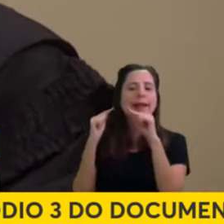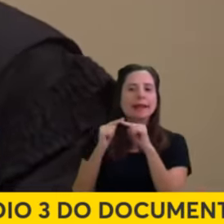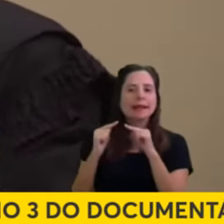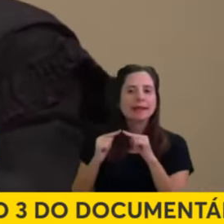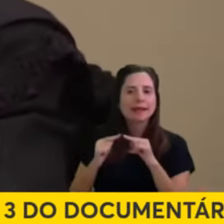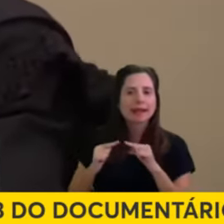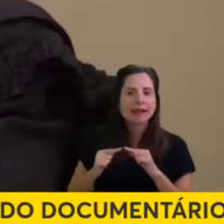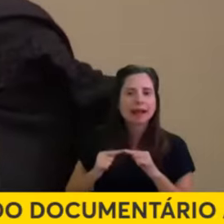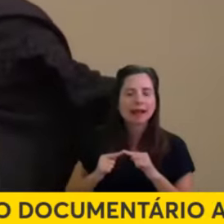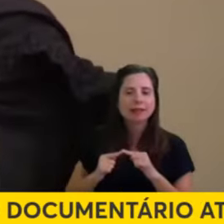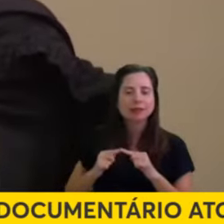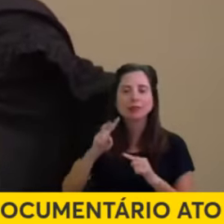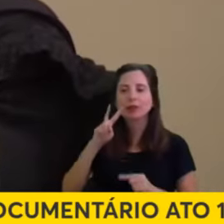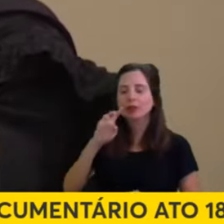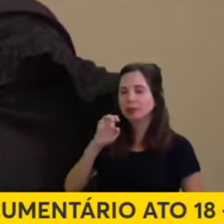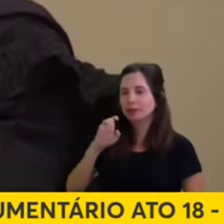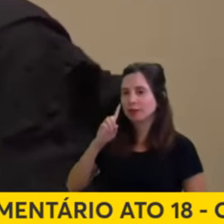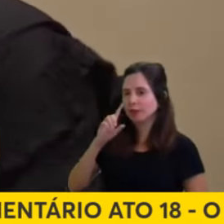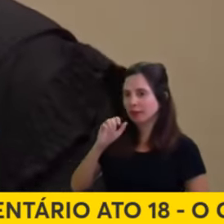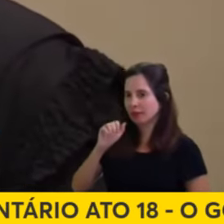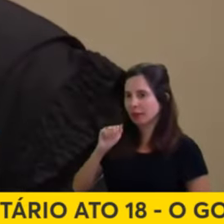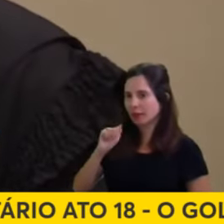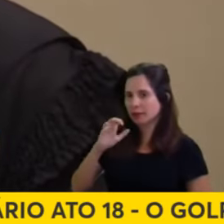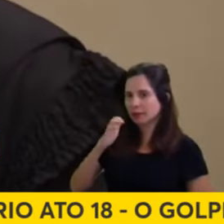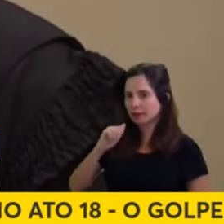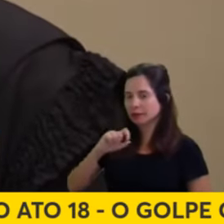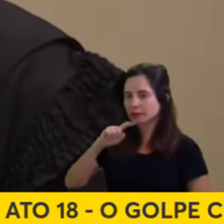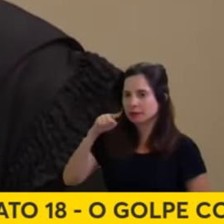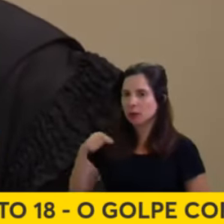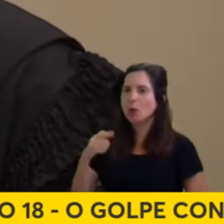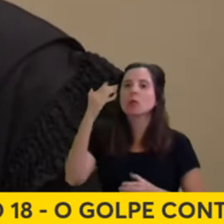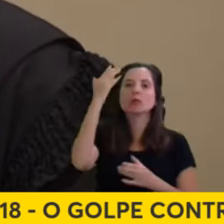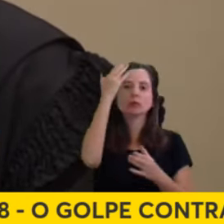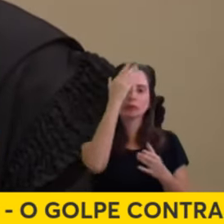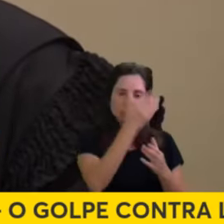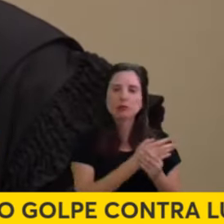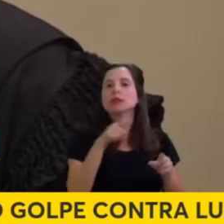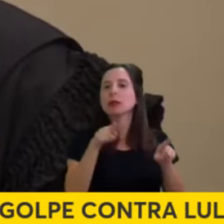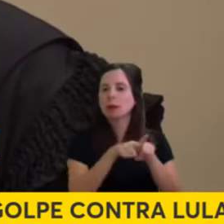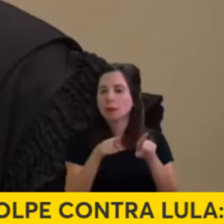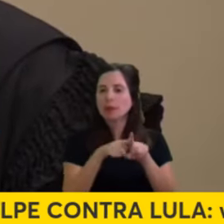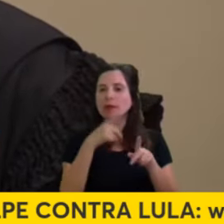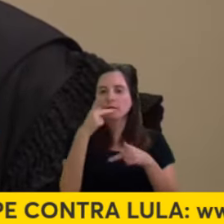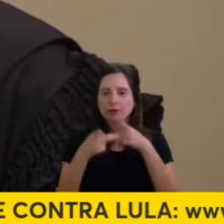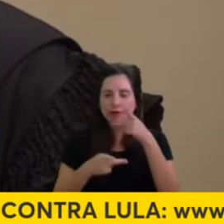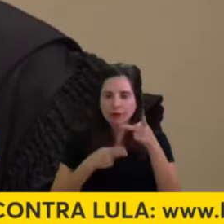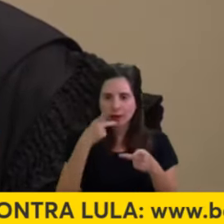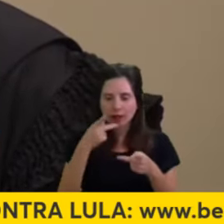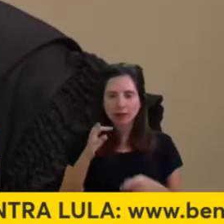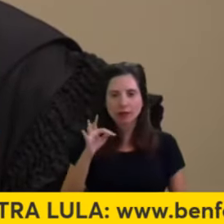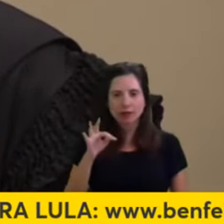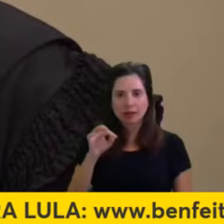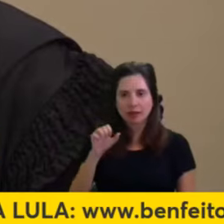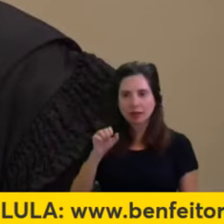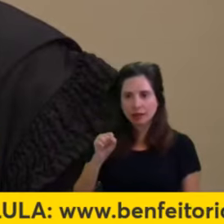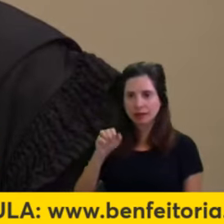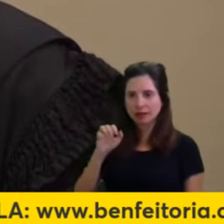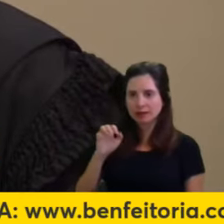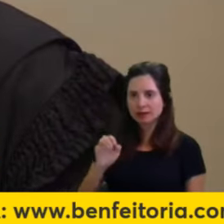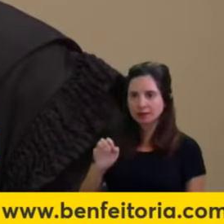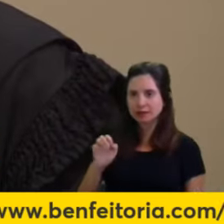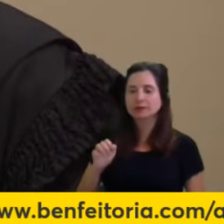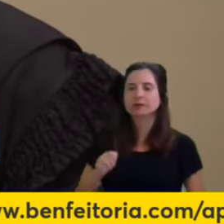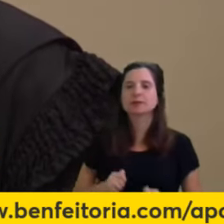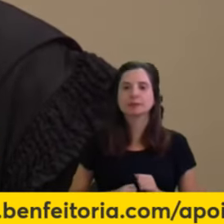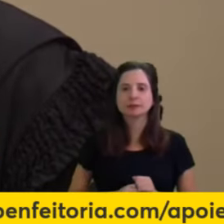venir contrafactum próprio e o prefit da processual e aqui cito pridente do TSE A